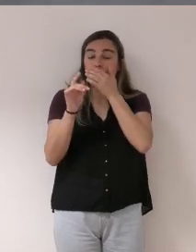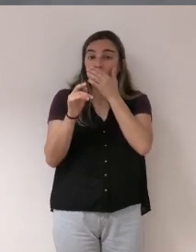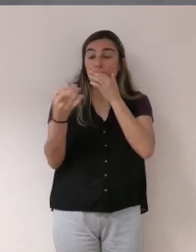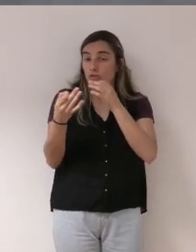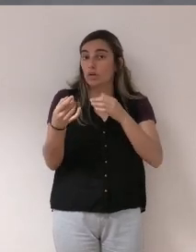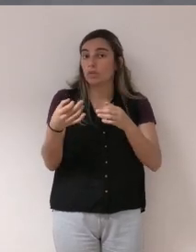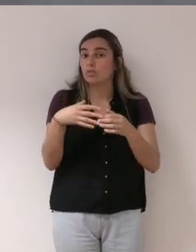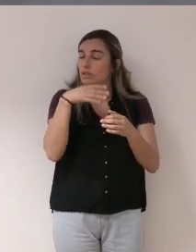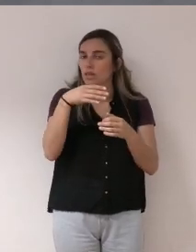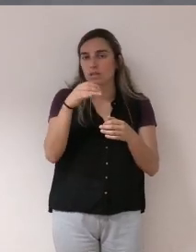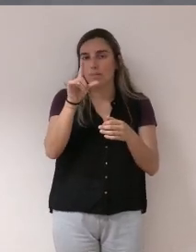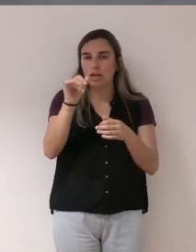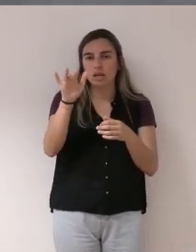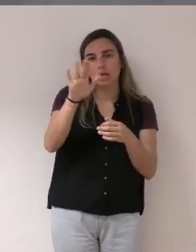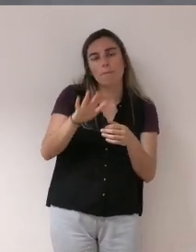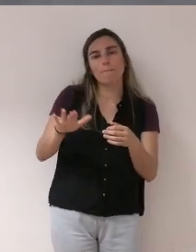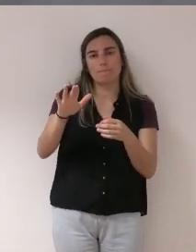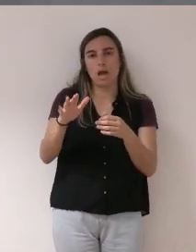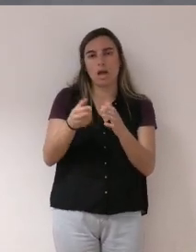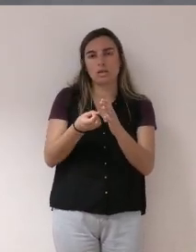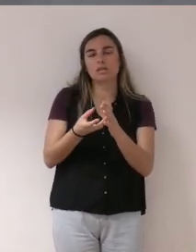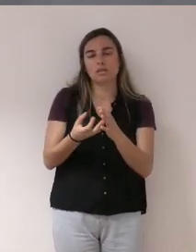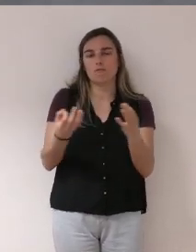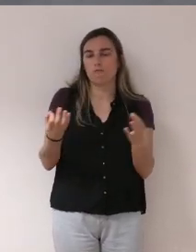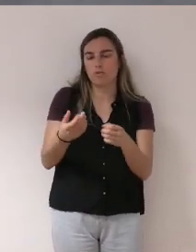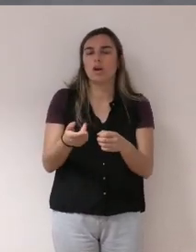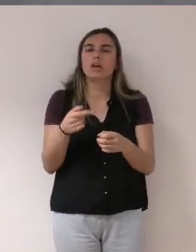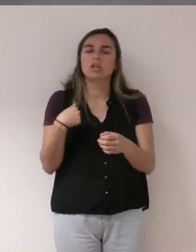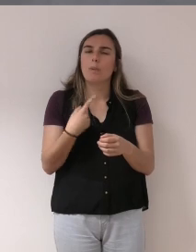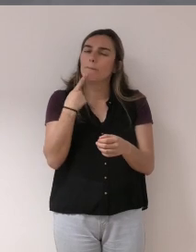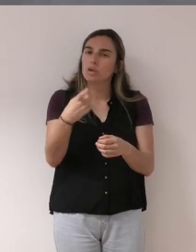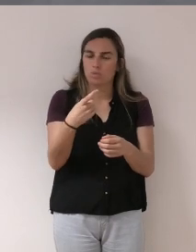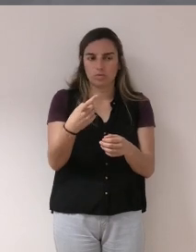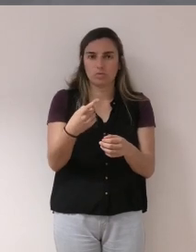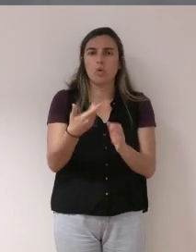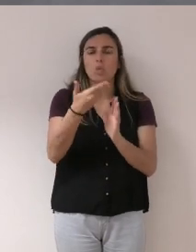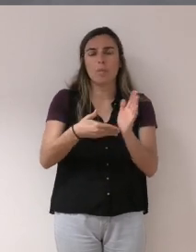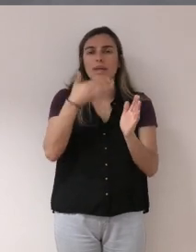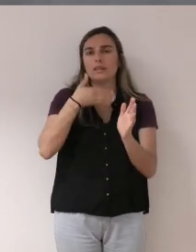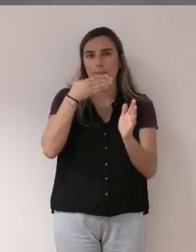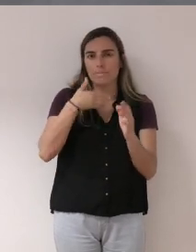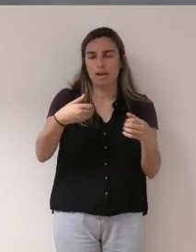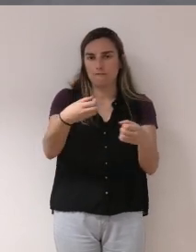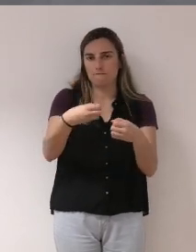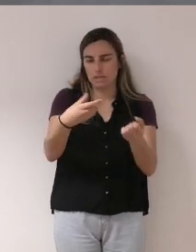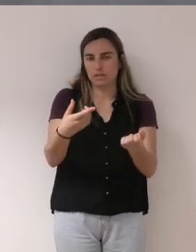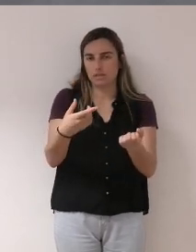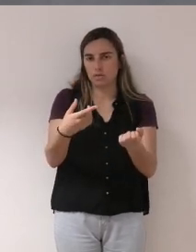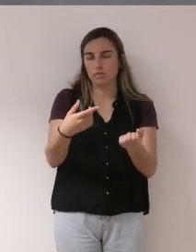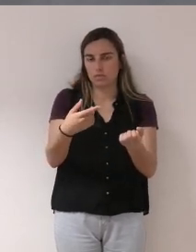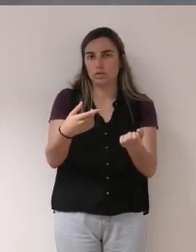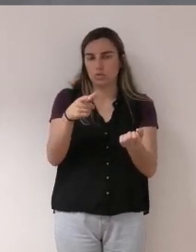E falou das margens. E a minha questão é como é que um documento em branco, caracterizado dessa